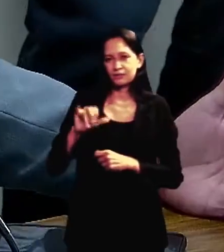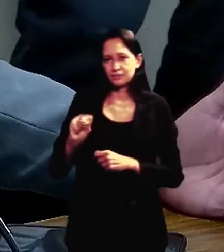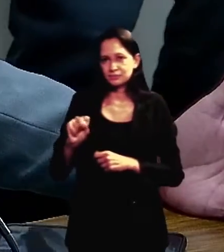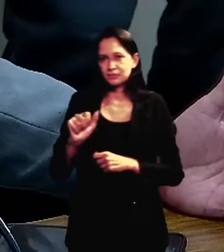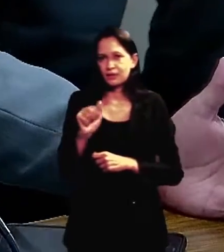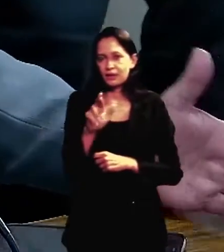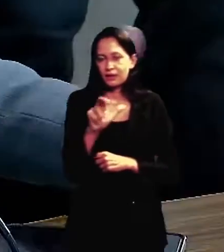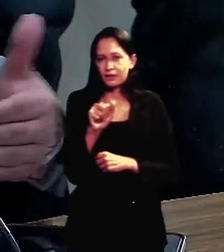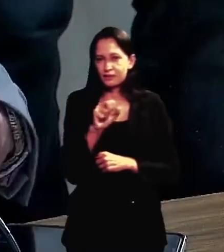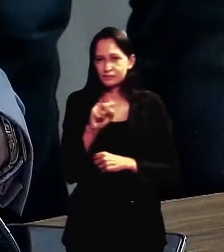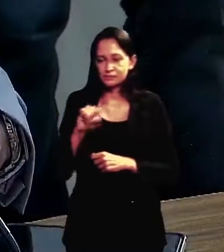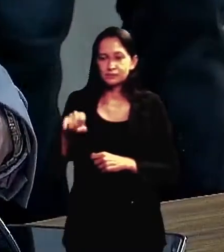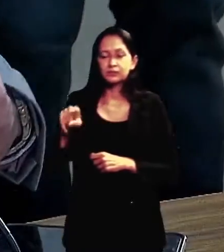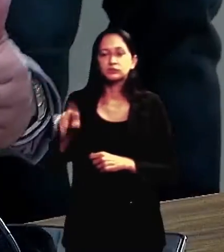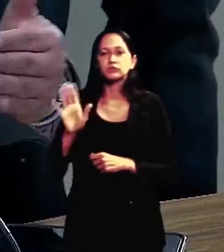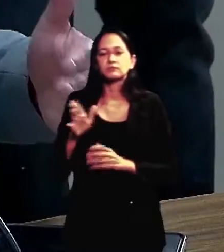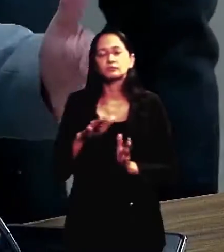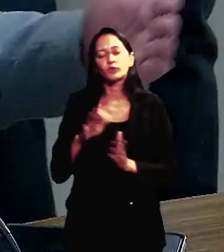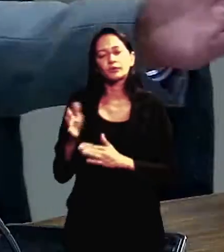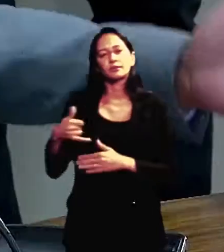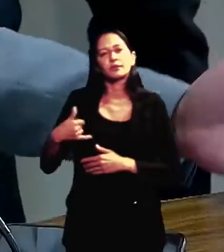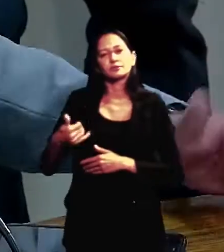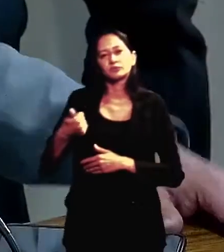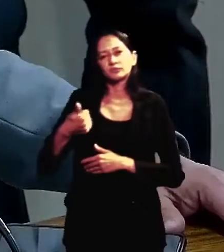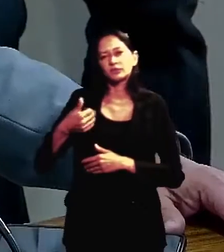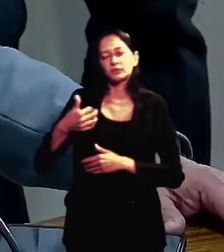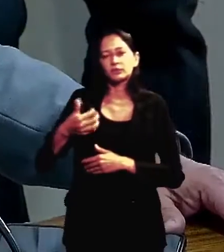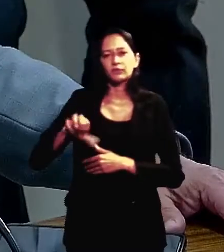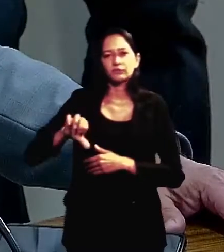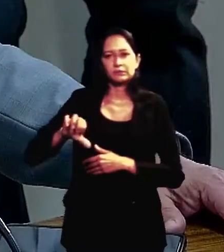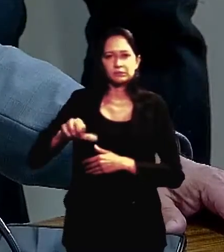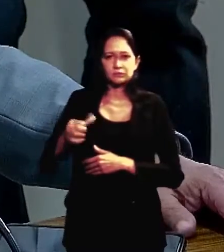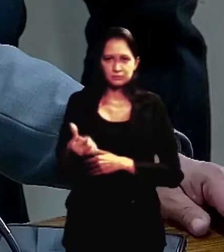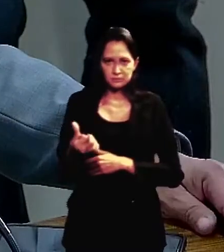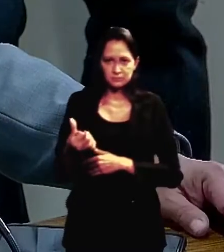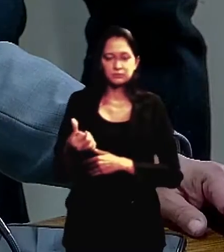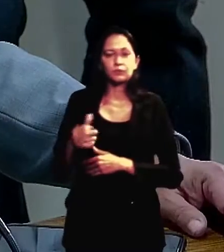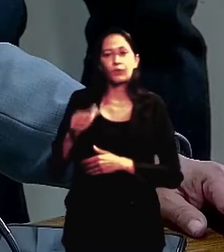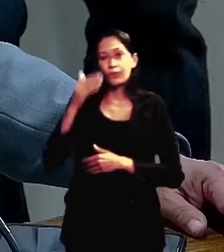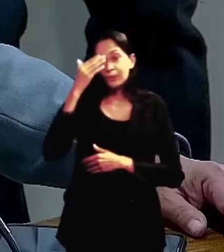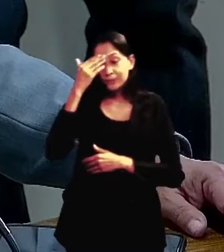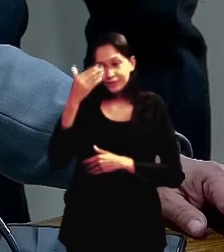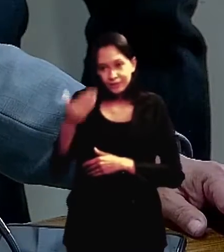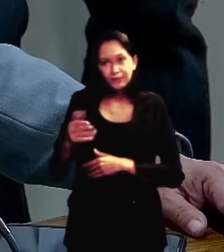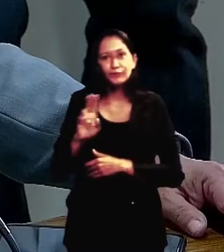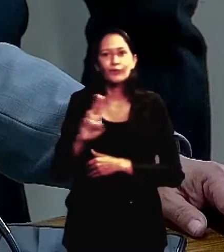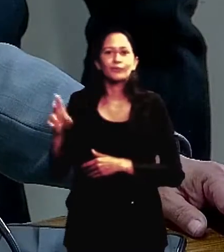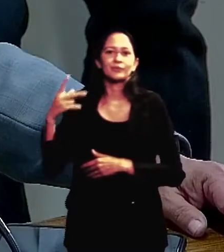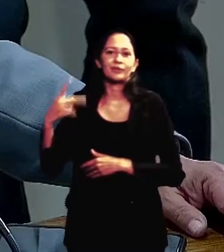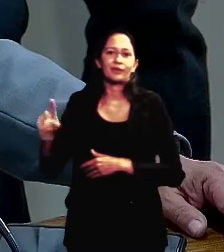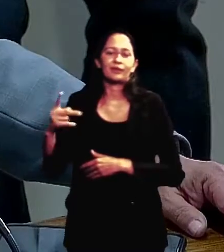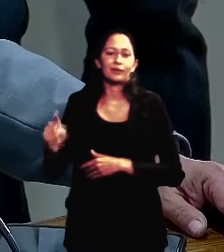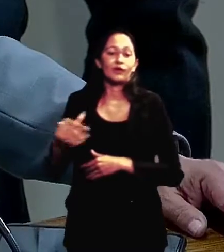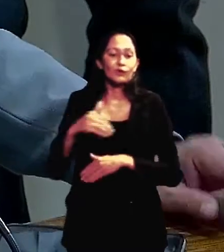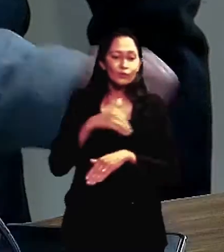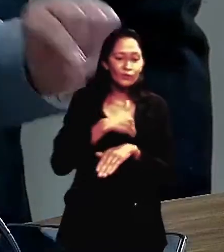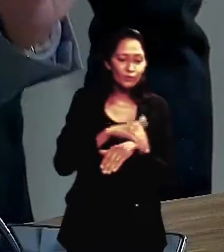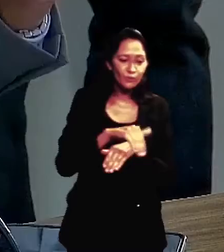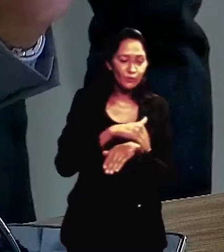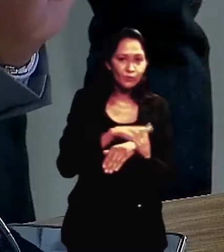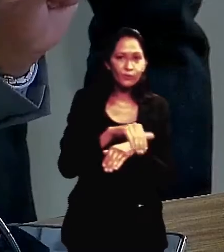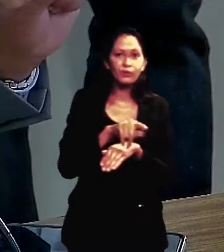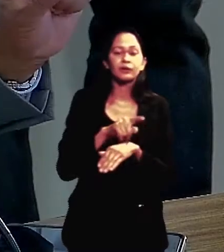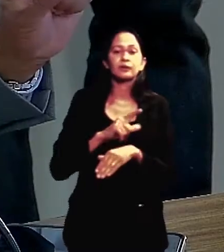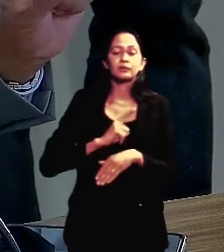médicos de Goiânia, faleceu com 96 anos de idade, em homenagem mais do que justa, trocar o nome de uma rua que